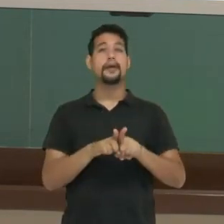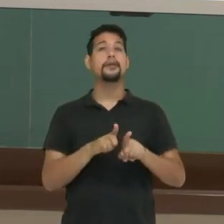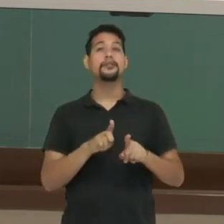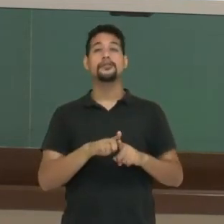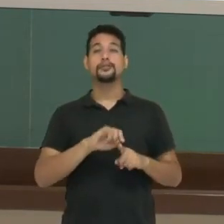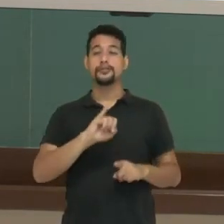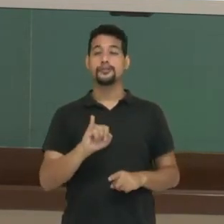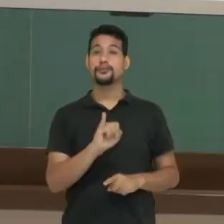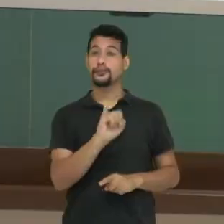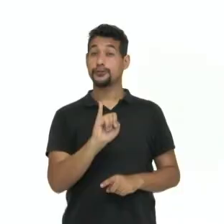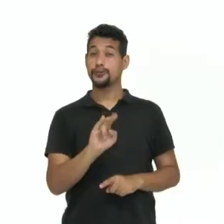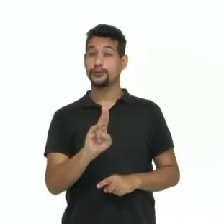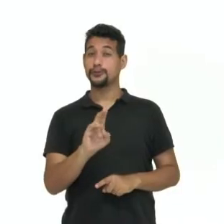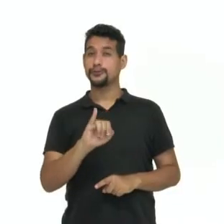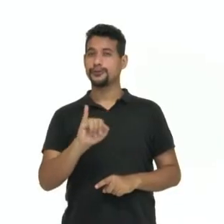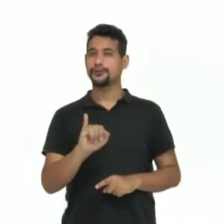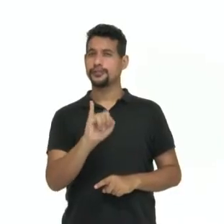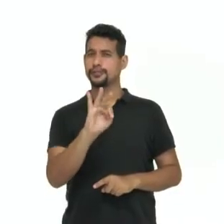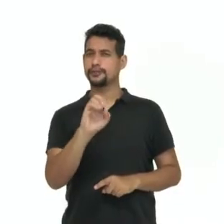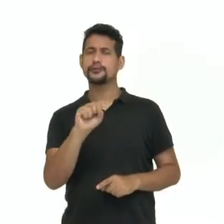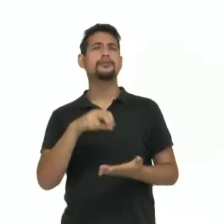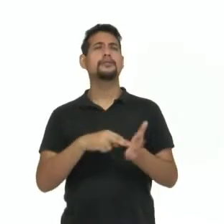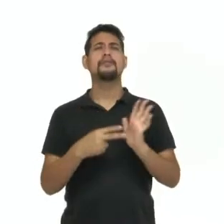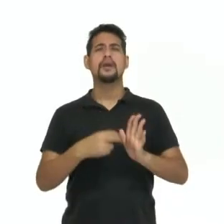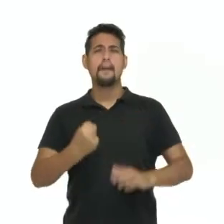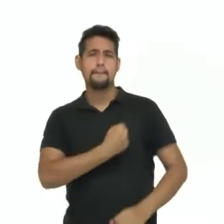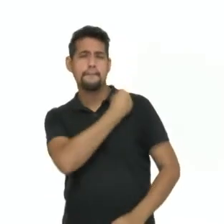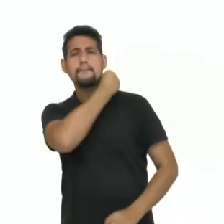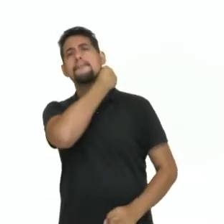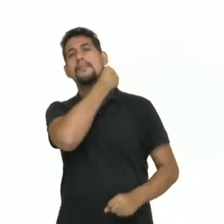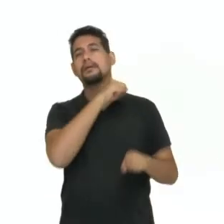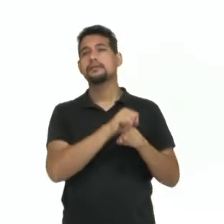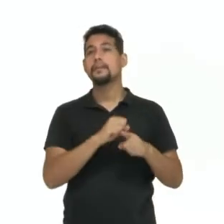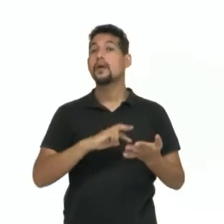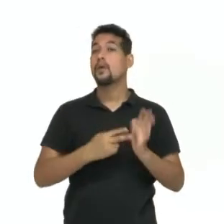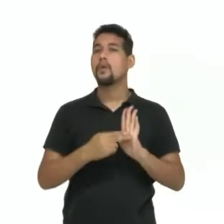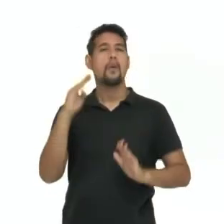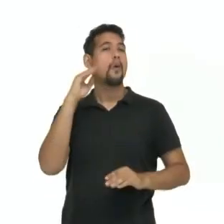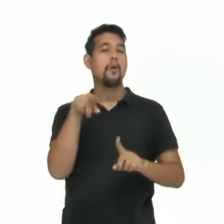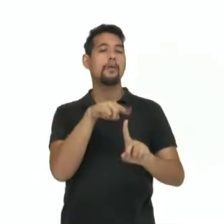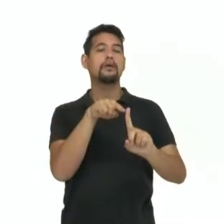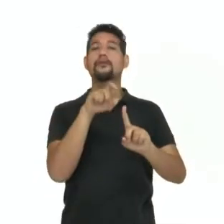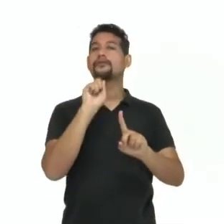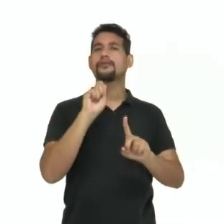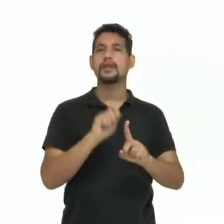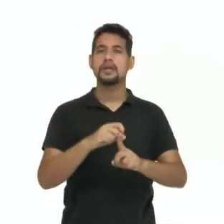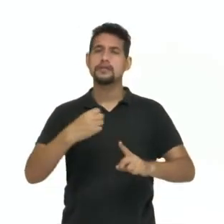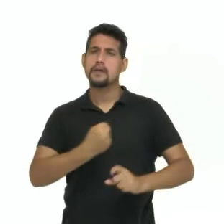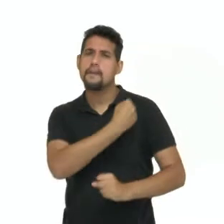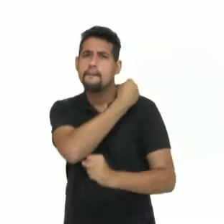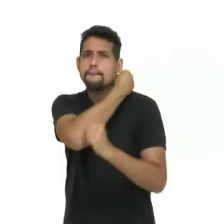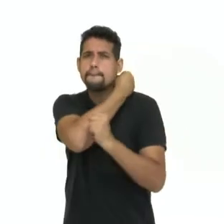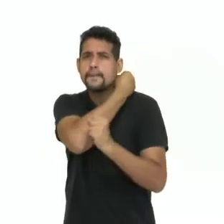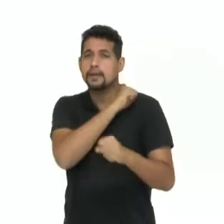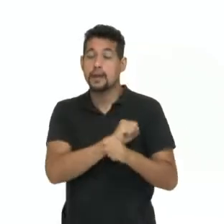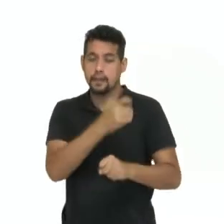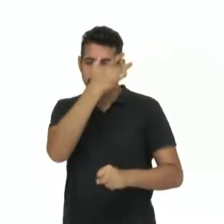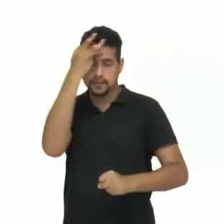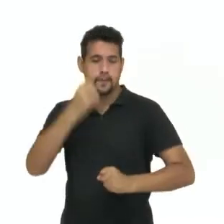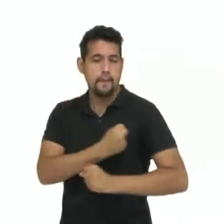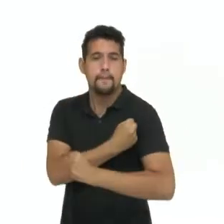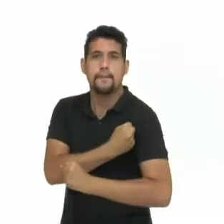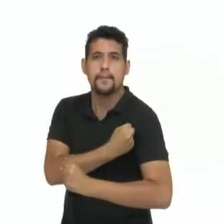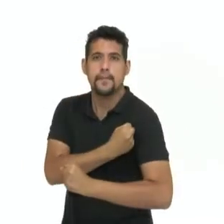são alavancas, torções, pressões, como o objetivo de dominar e imobilizar